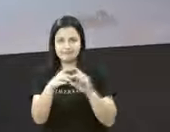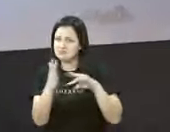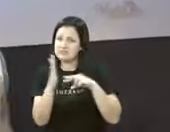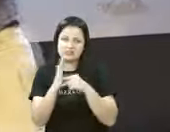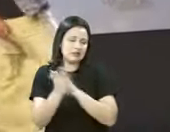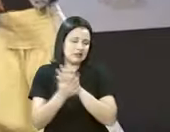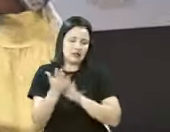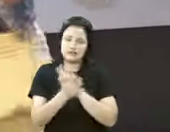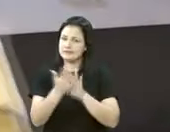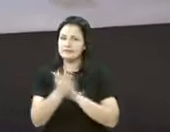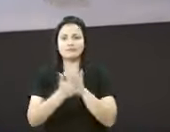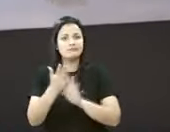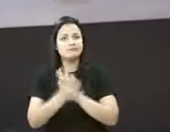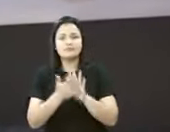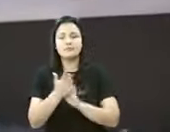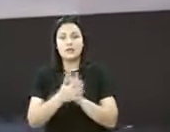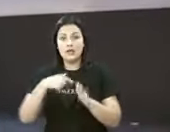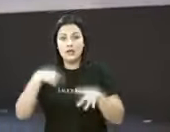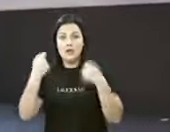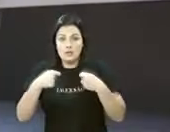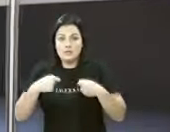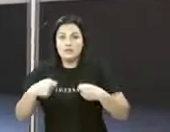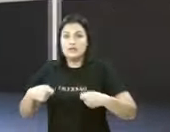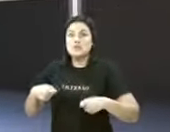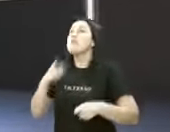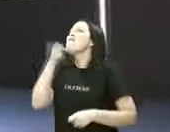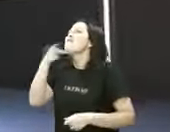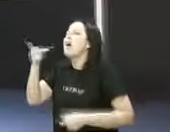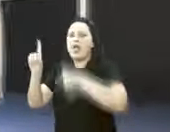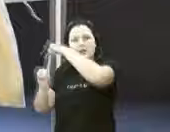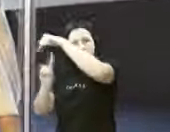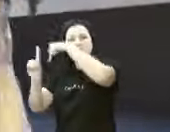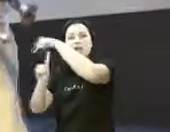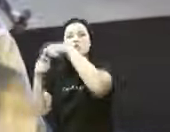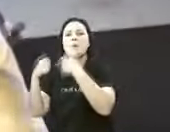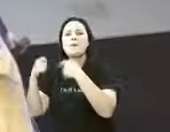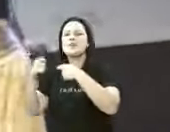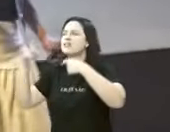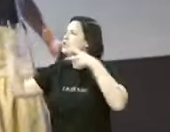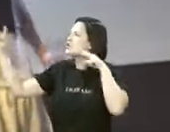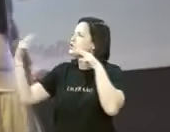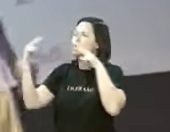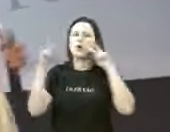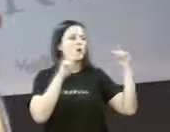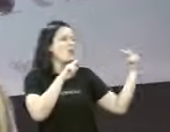Para eu conseguir dizer santo para ele, eu tenho que conseguir olhar no olho do meu irmão.